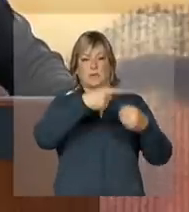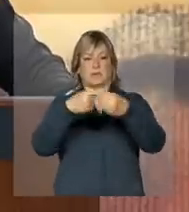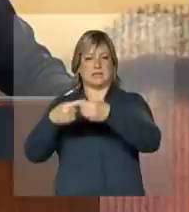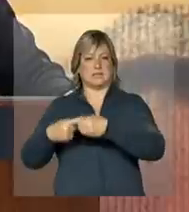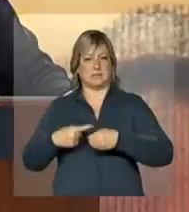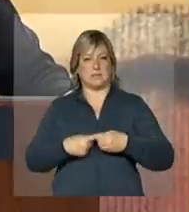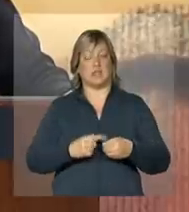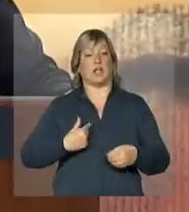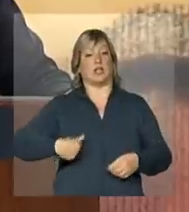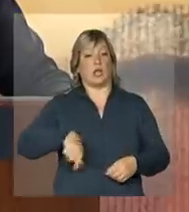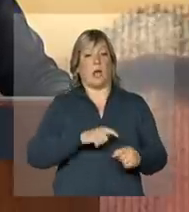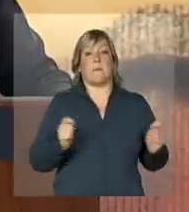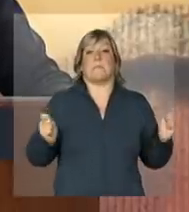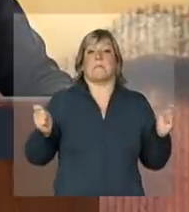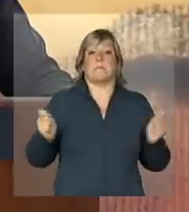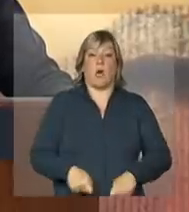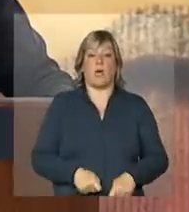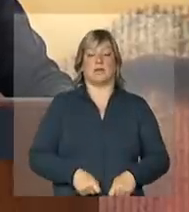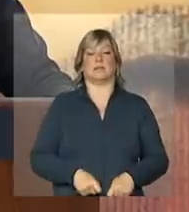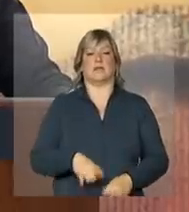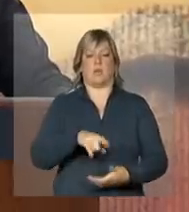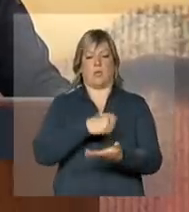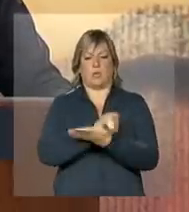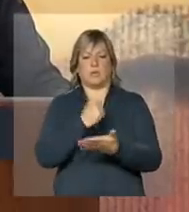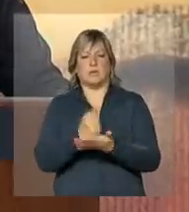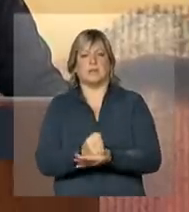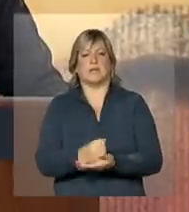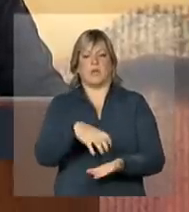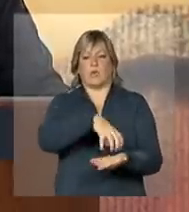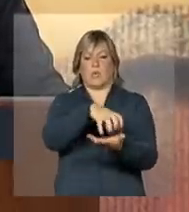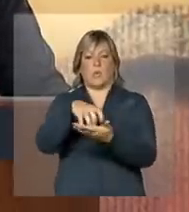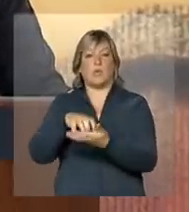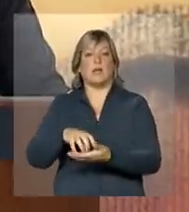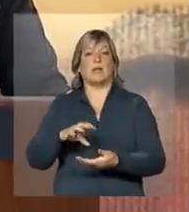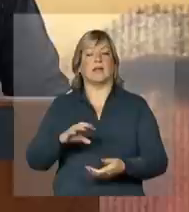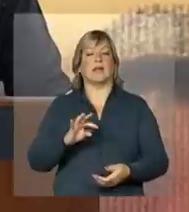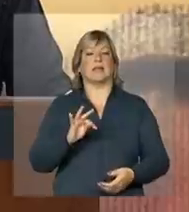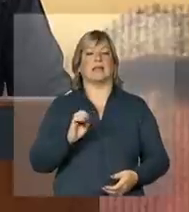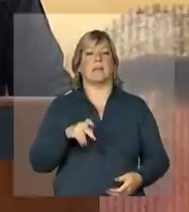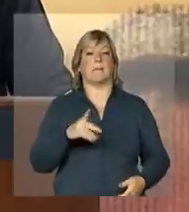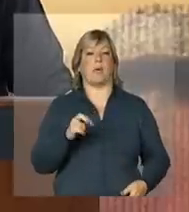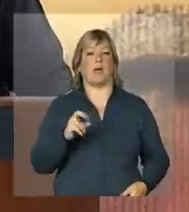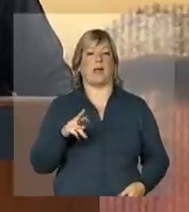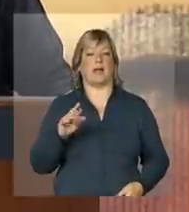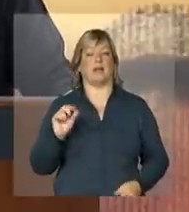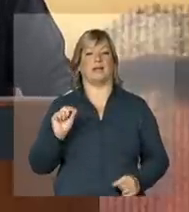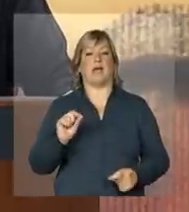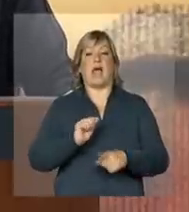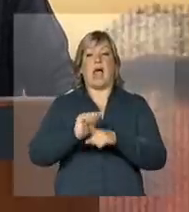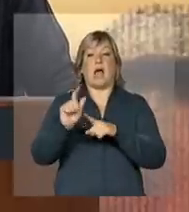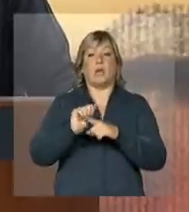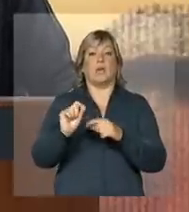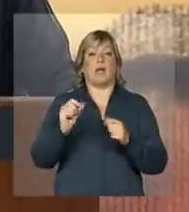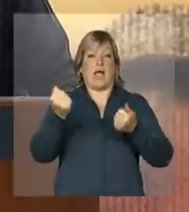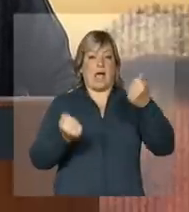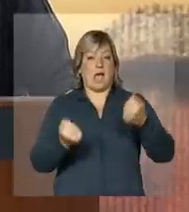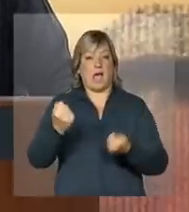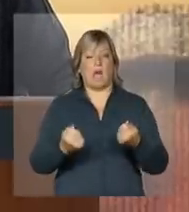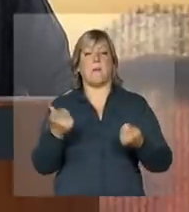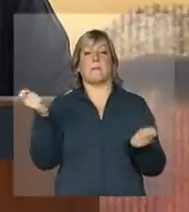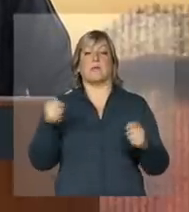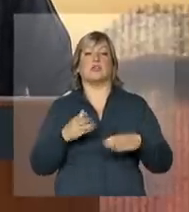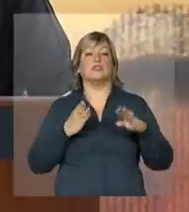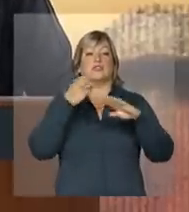possa contratar equipes temporárias treinar essas equipes eh alugar veículos para chegar nessas